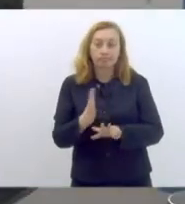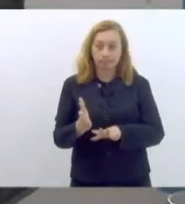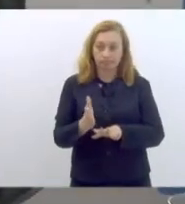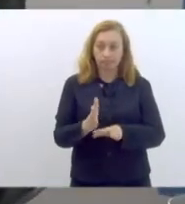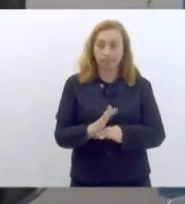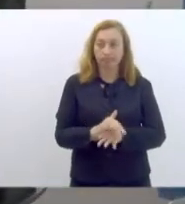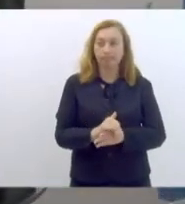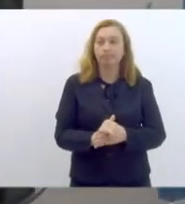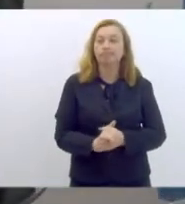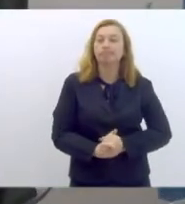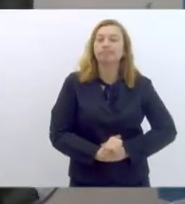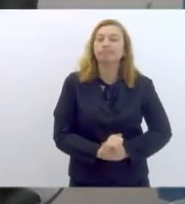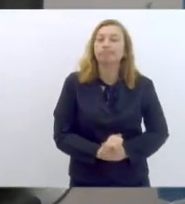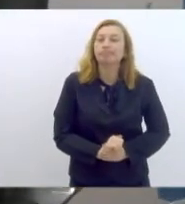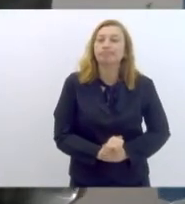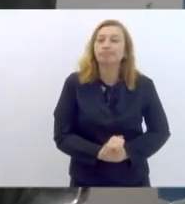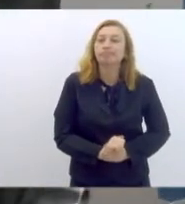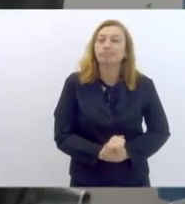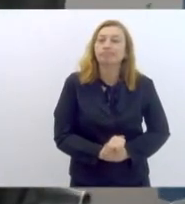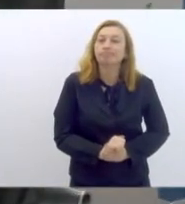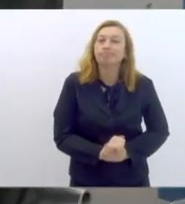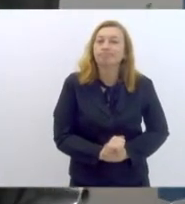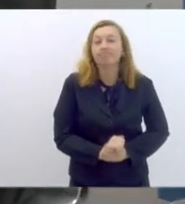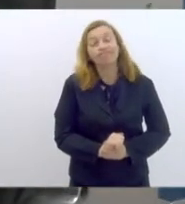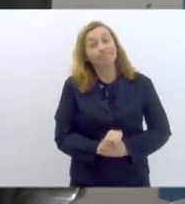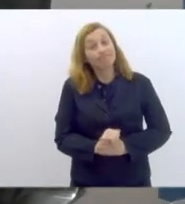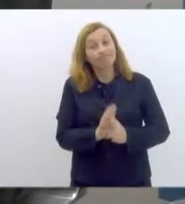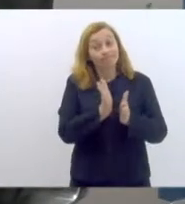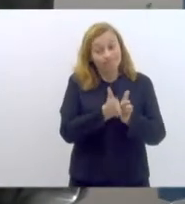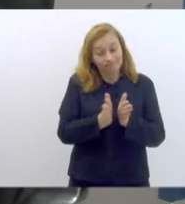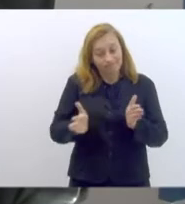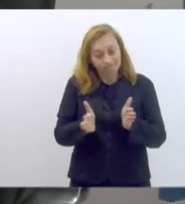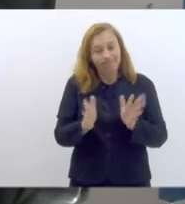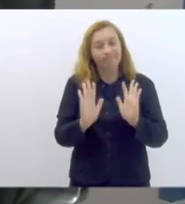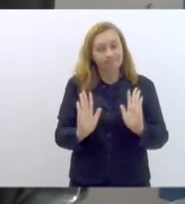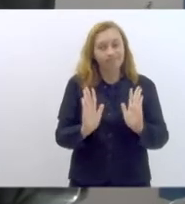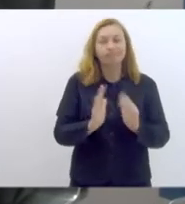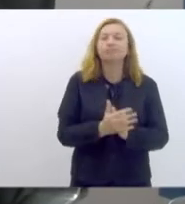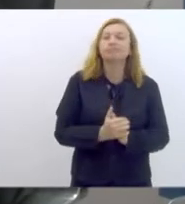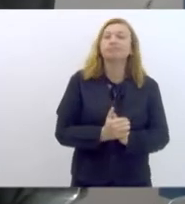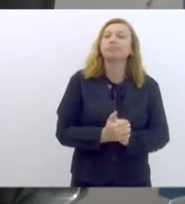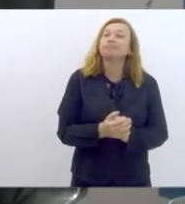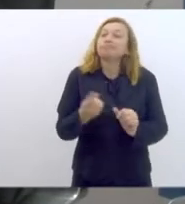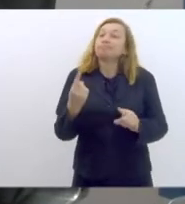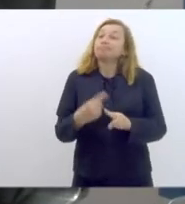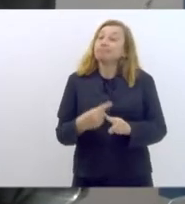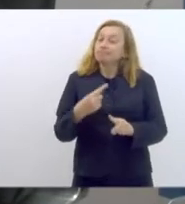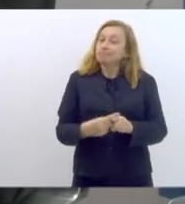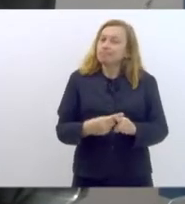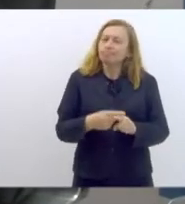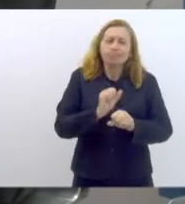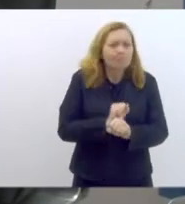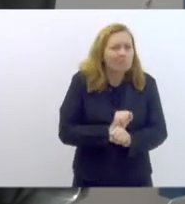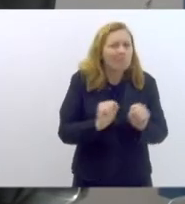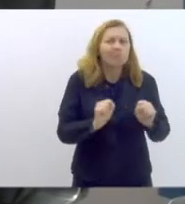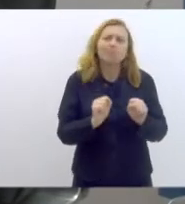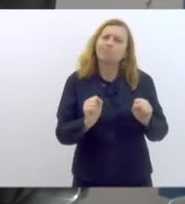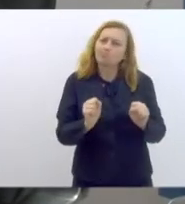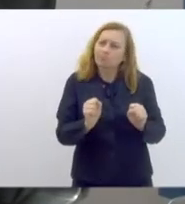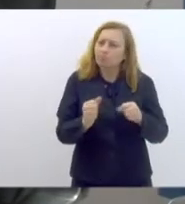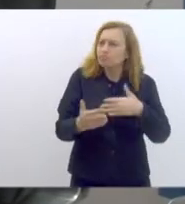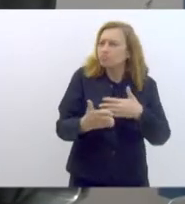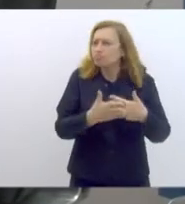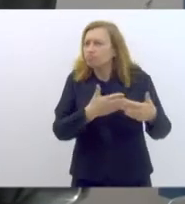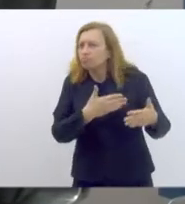a gente está querendo ter a ordem de grandeza, né? Porque é impossível